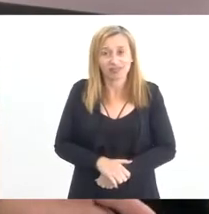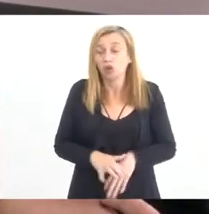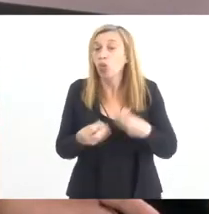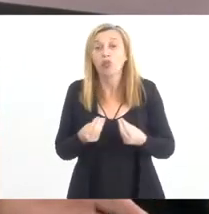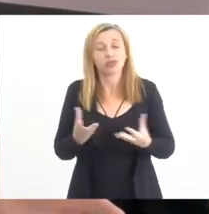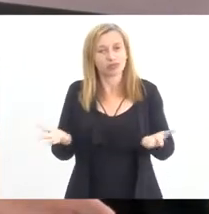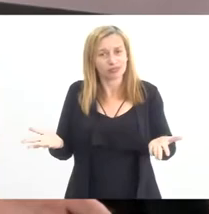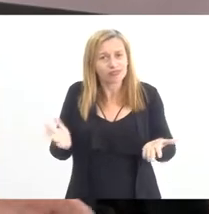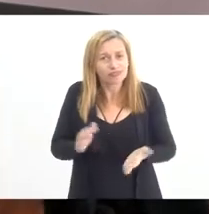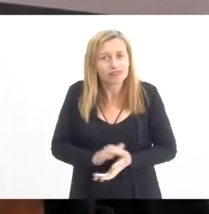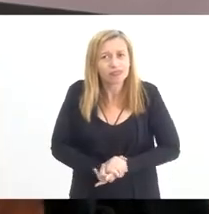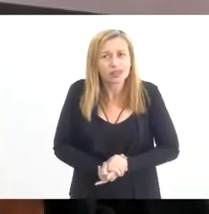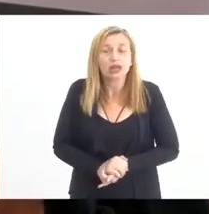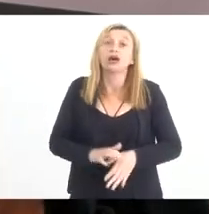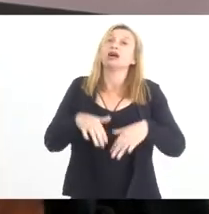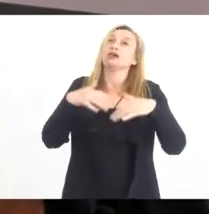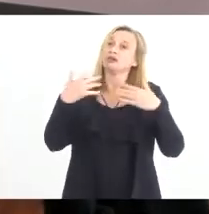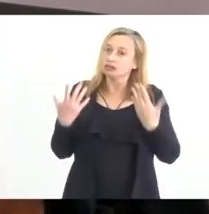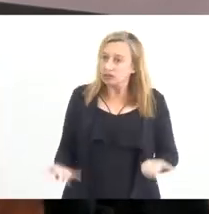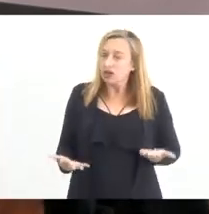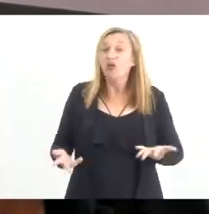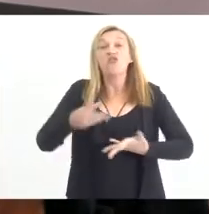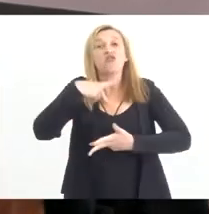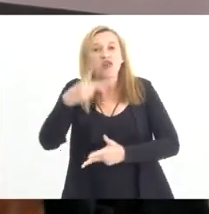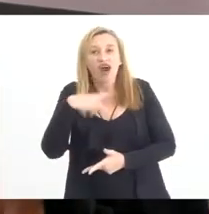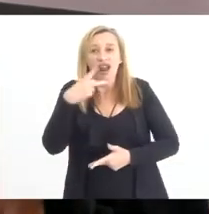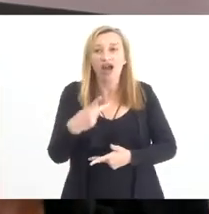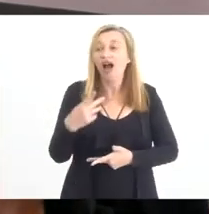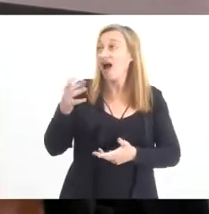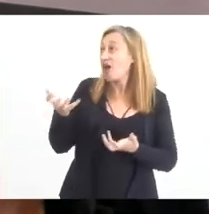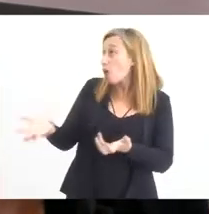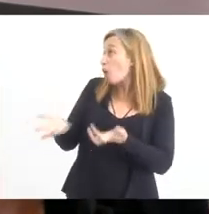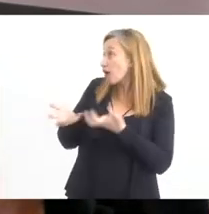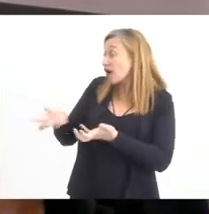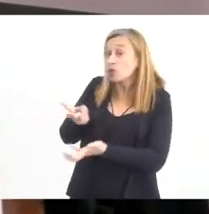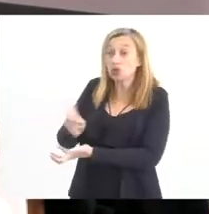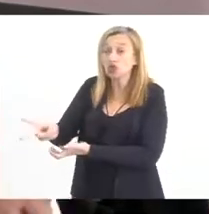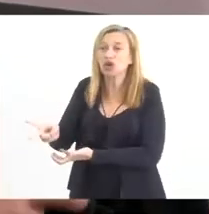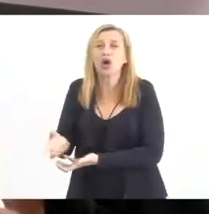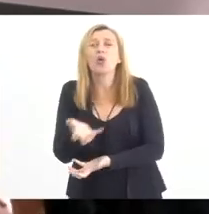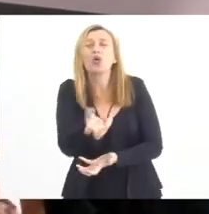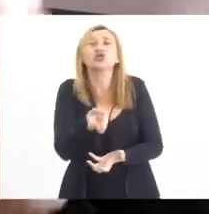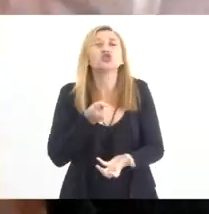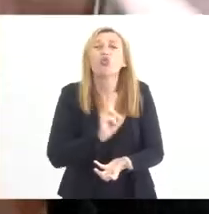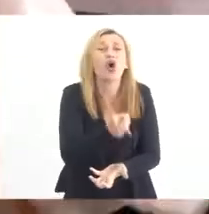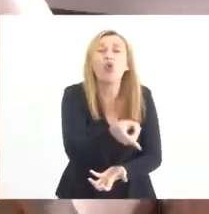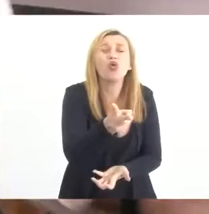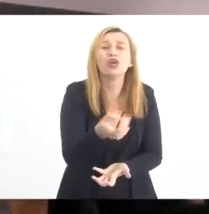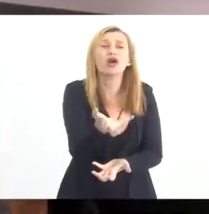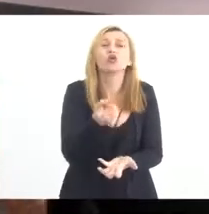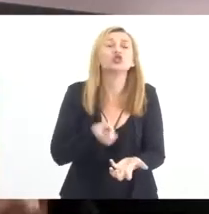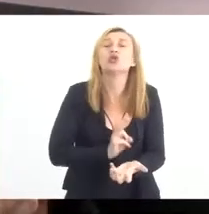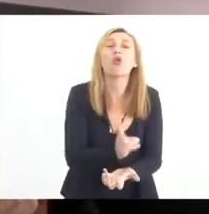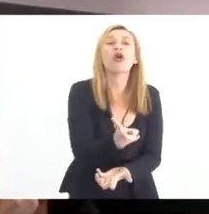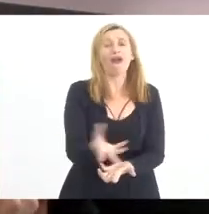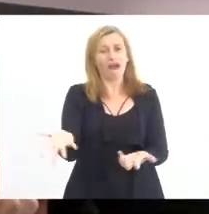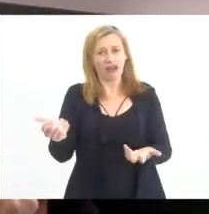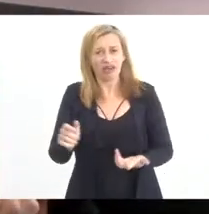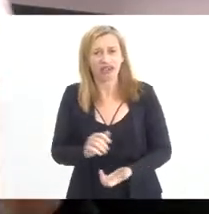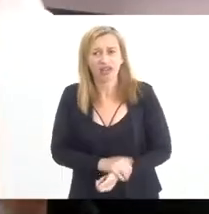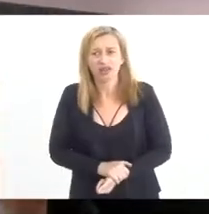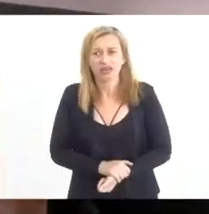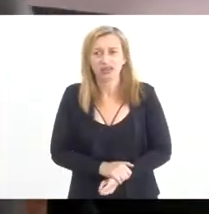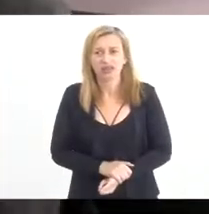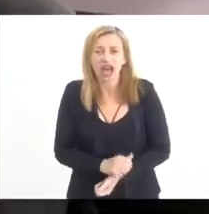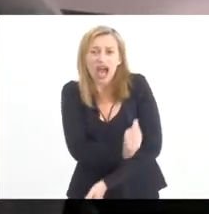Como? Então, dizer que eu quero manter o quê? Quer manter o quê?